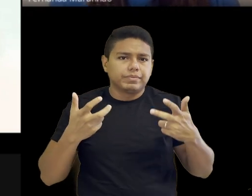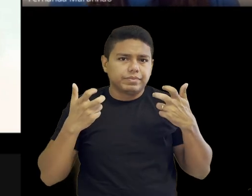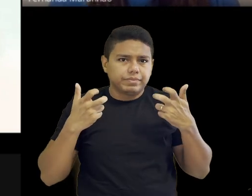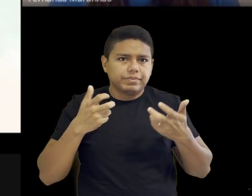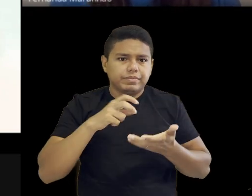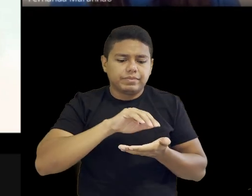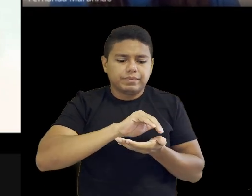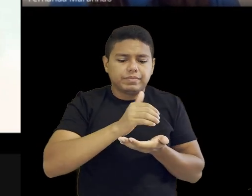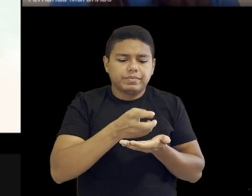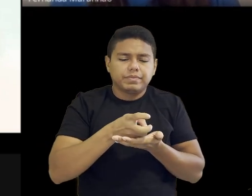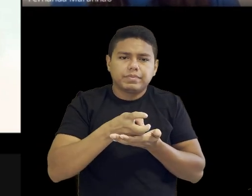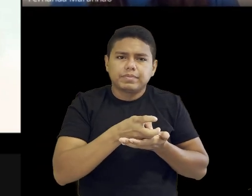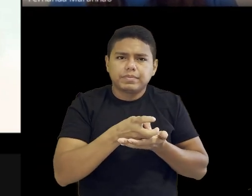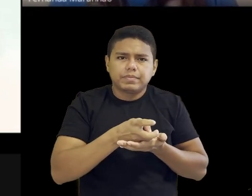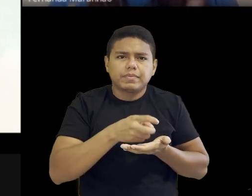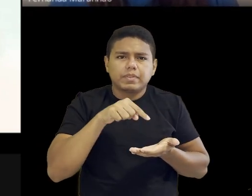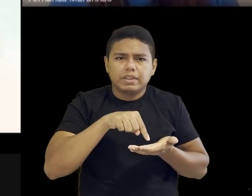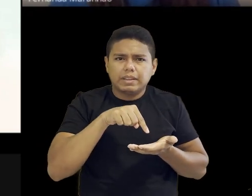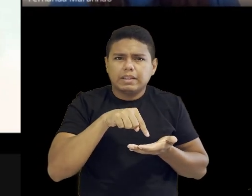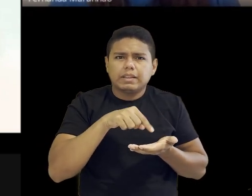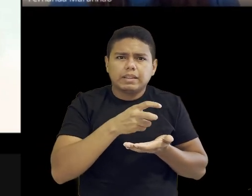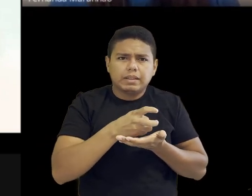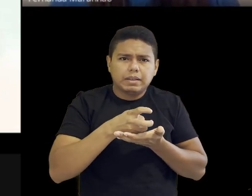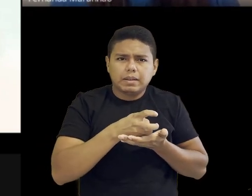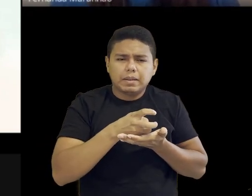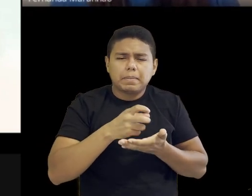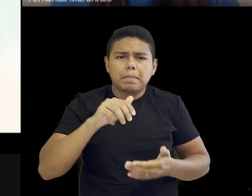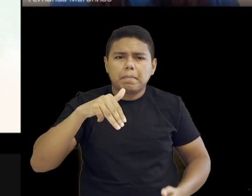ter um saco gestacional ou uma massa